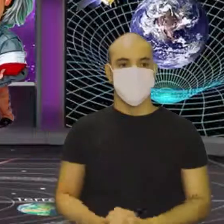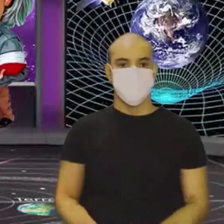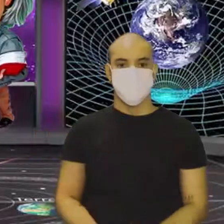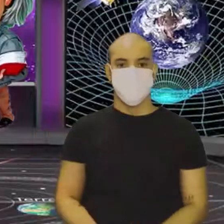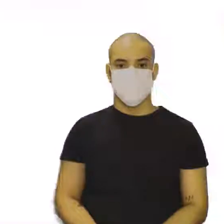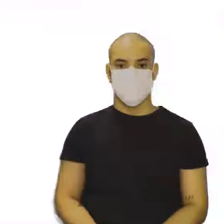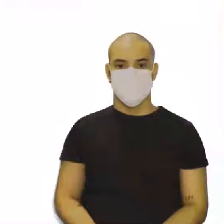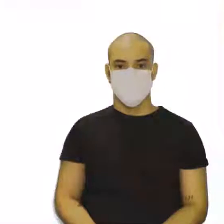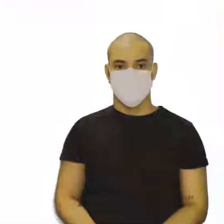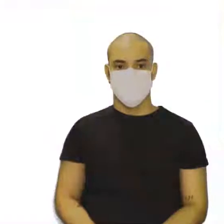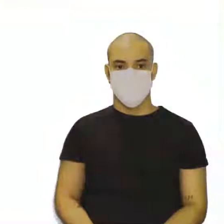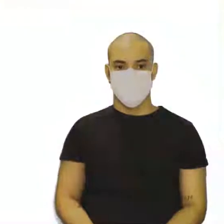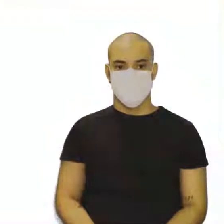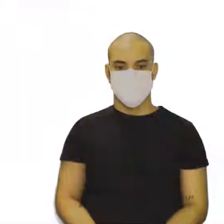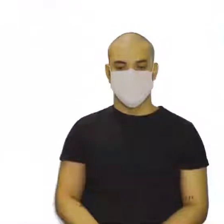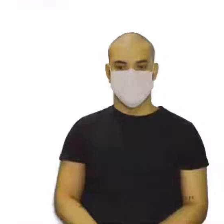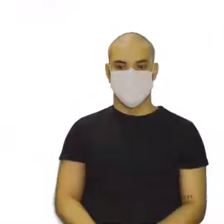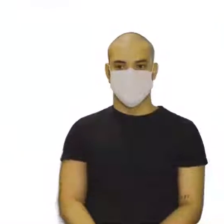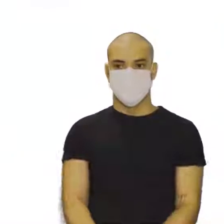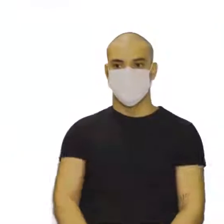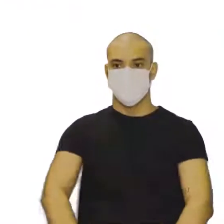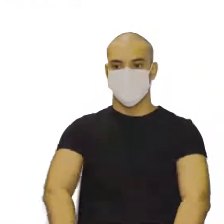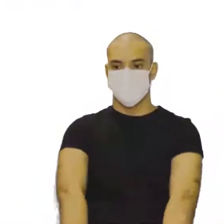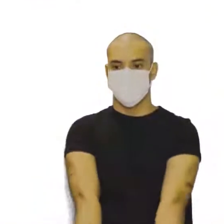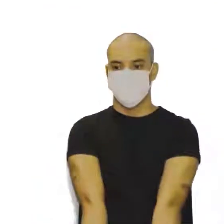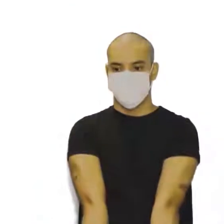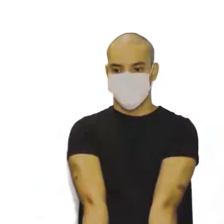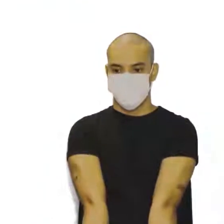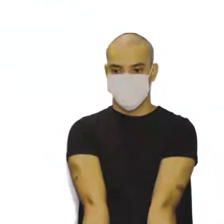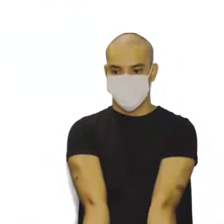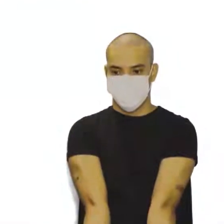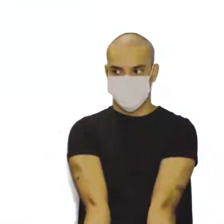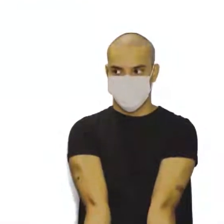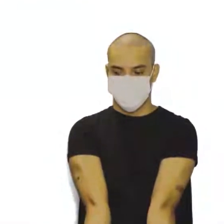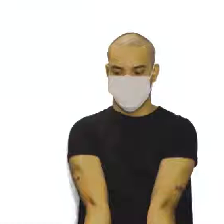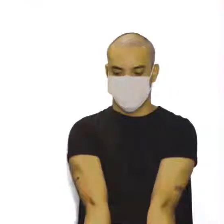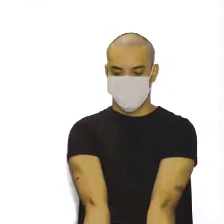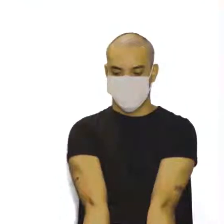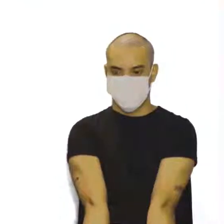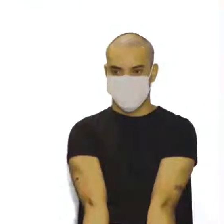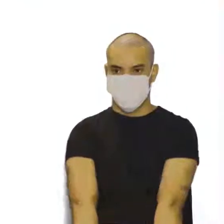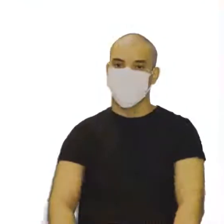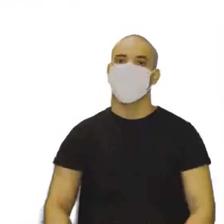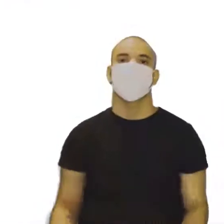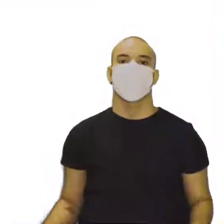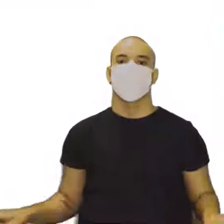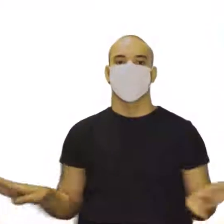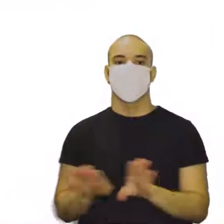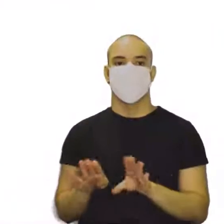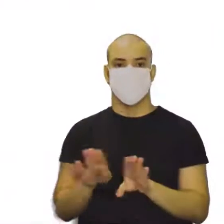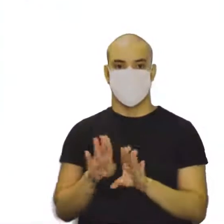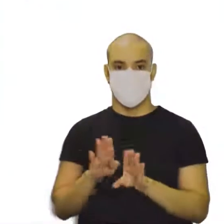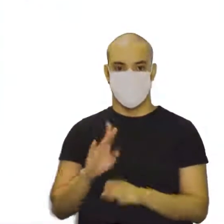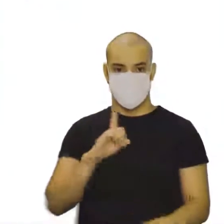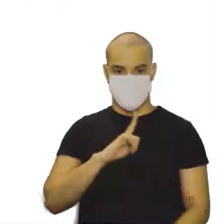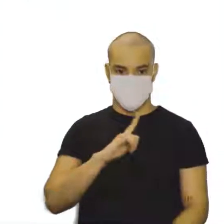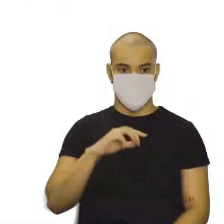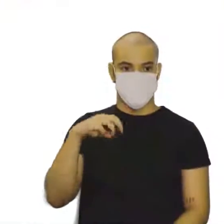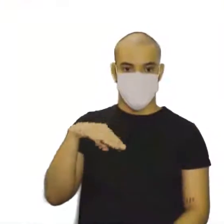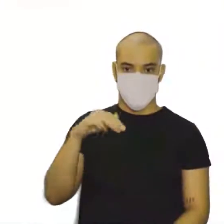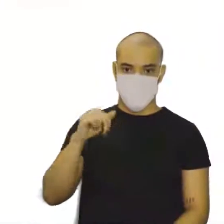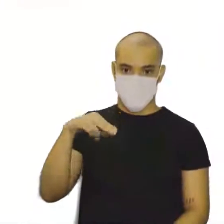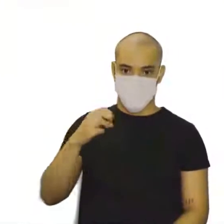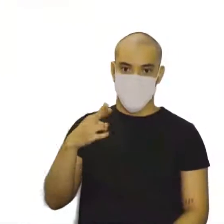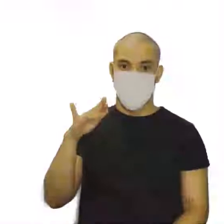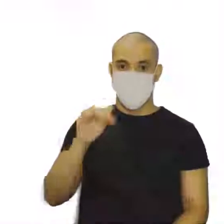continuar ali, pessoal? Olha só. Então, como eu falei para vocês, servem também dispositivos de manobra, ok?